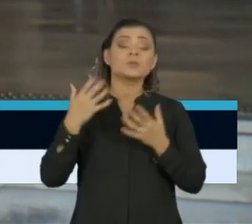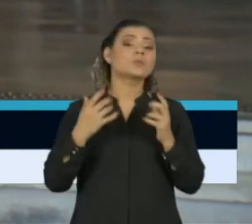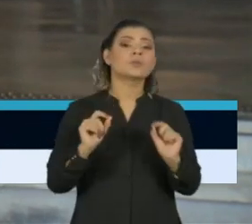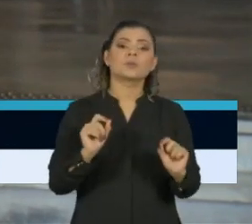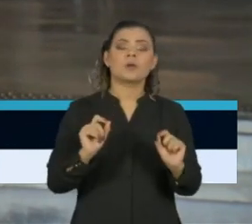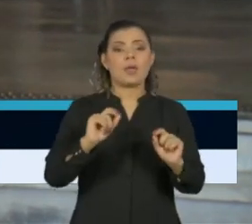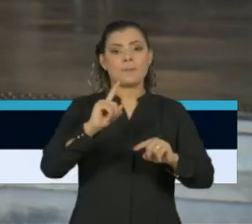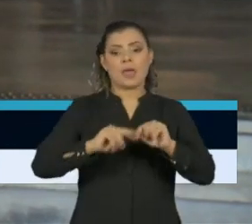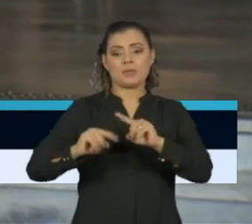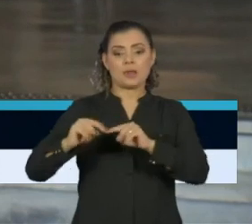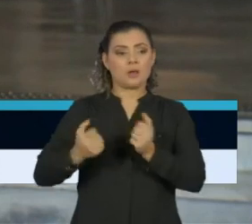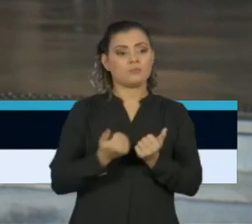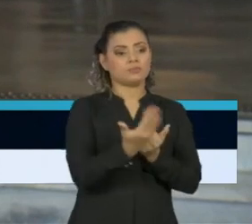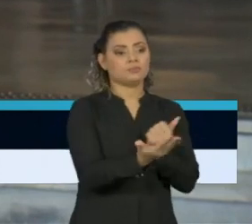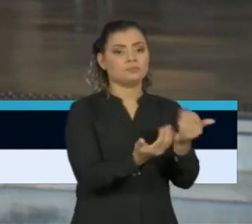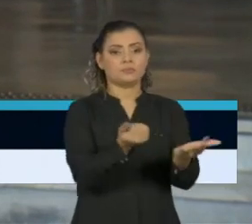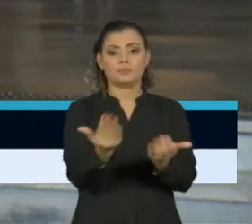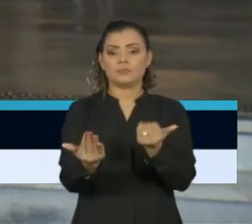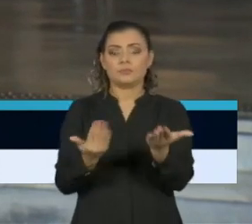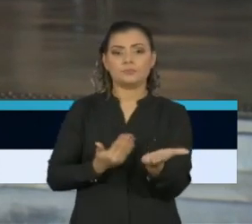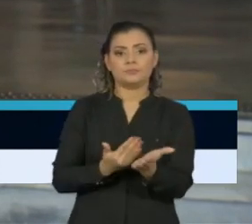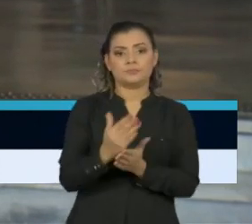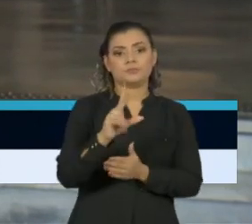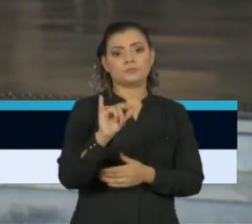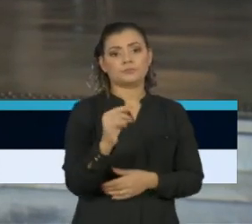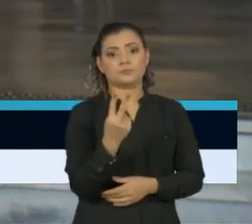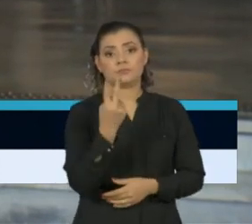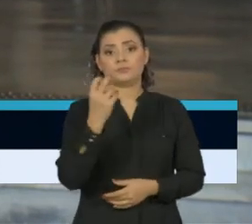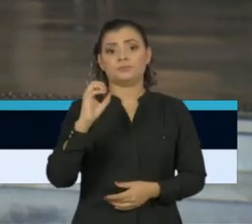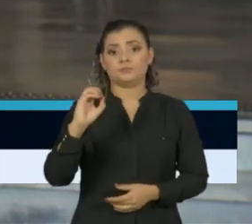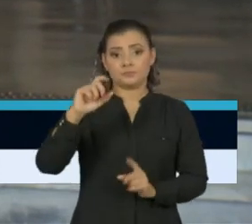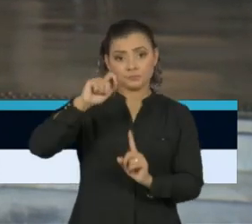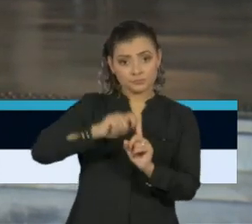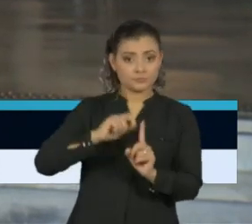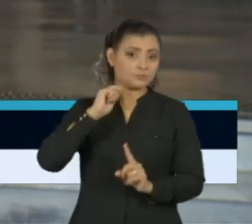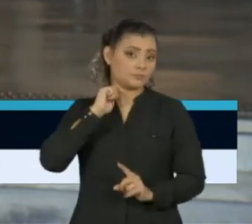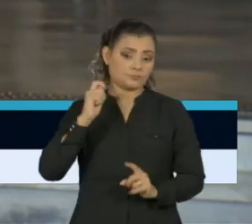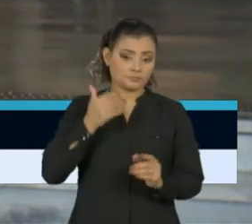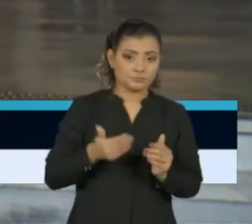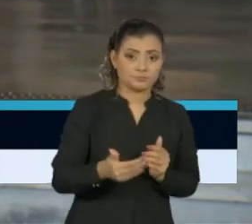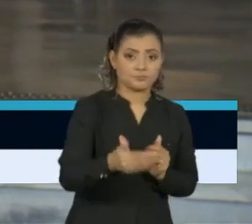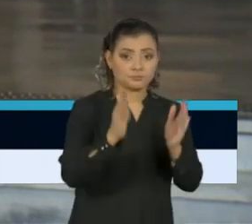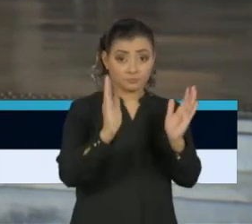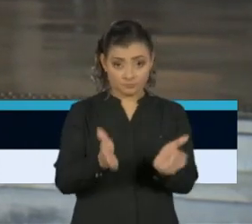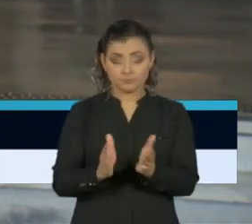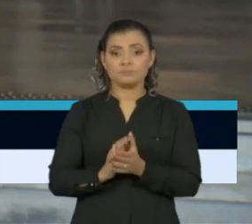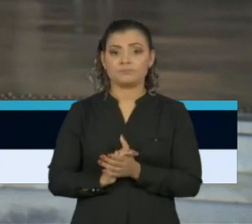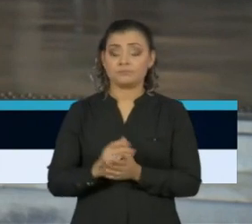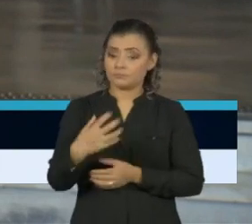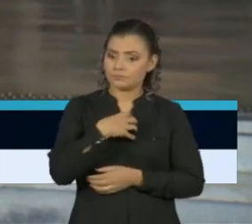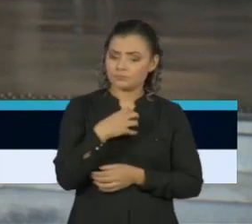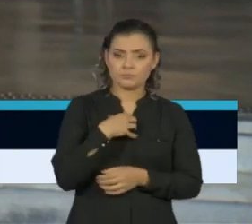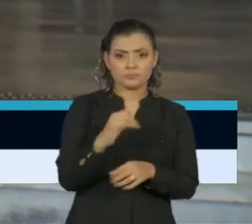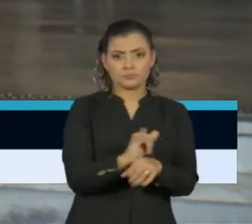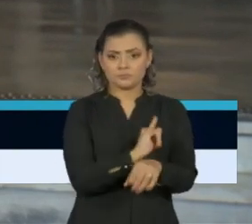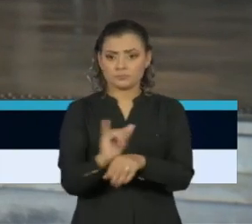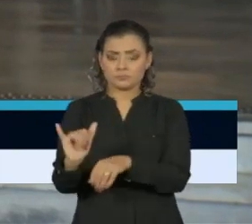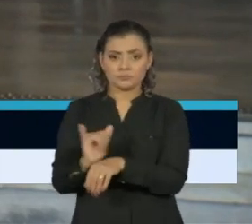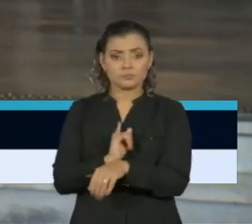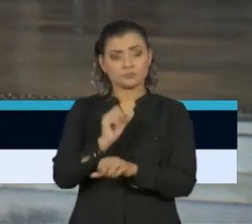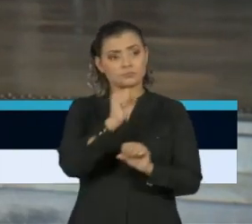ser entregue a partir do dia 20 de abril. A forma pela qual